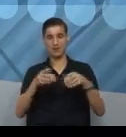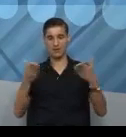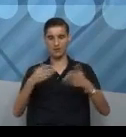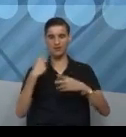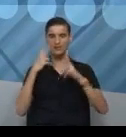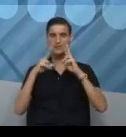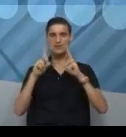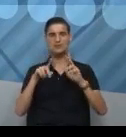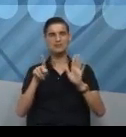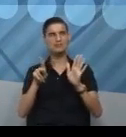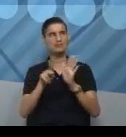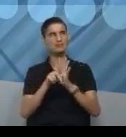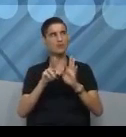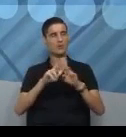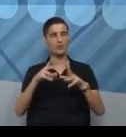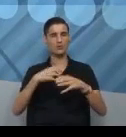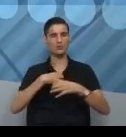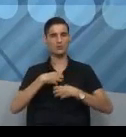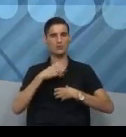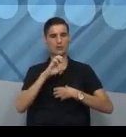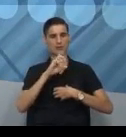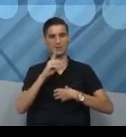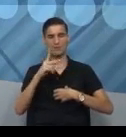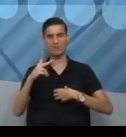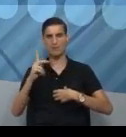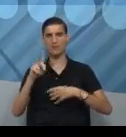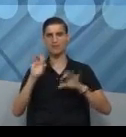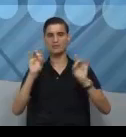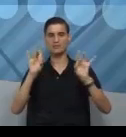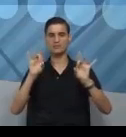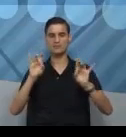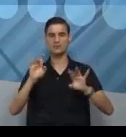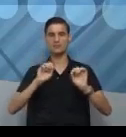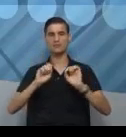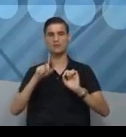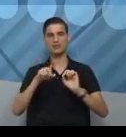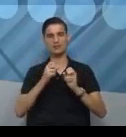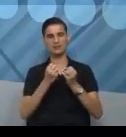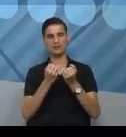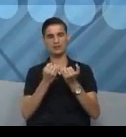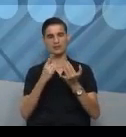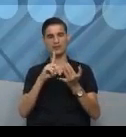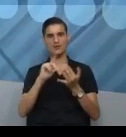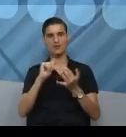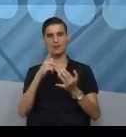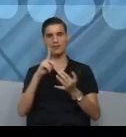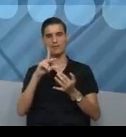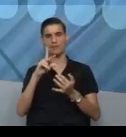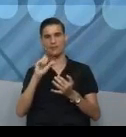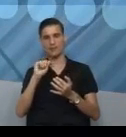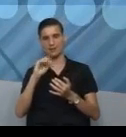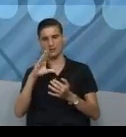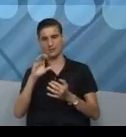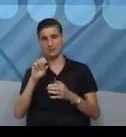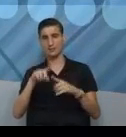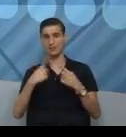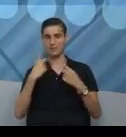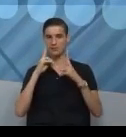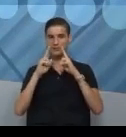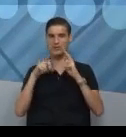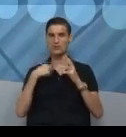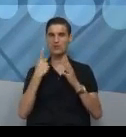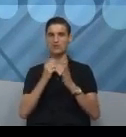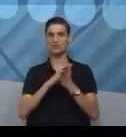agora nós vamos trabalhar um outro tipo de EDP, que em específico é a equação de Laplace. Mas antes vamos conhecer a